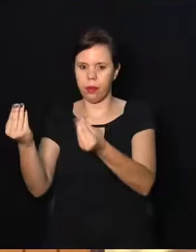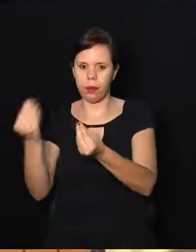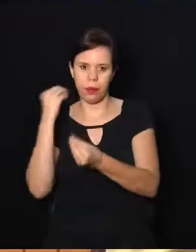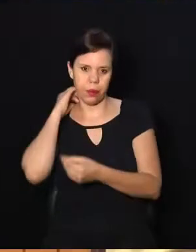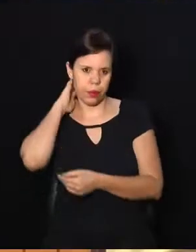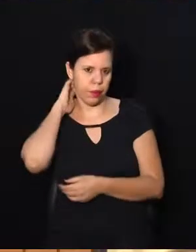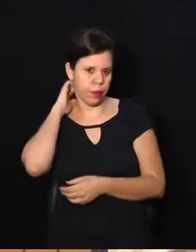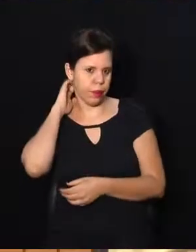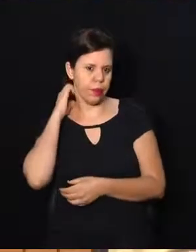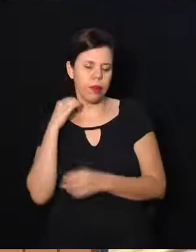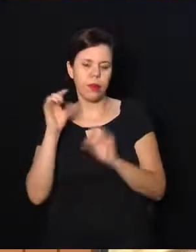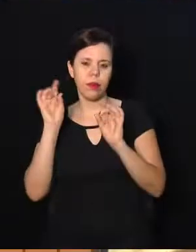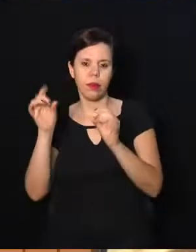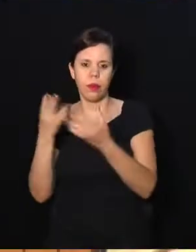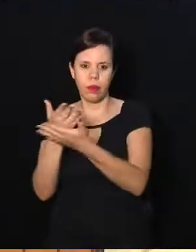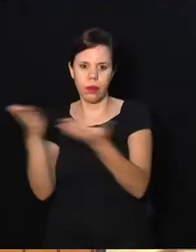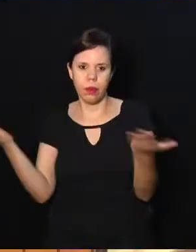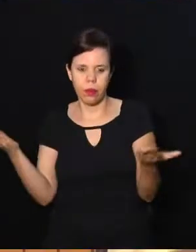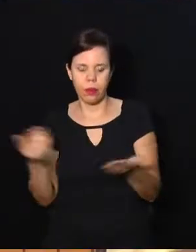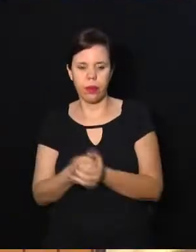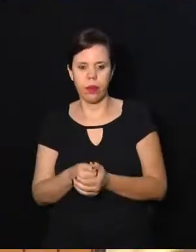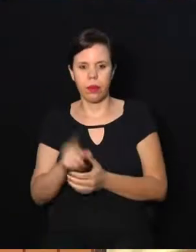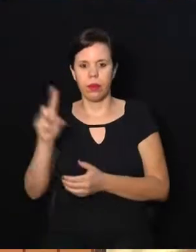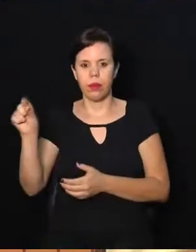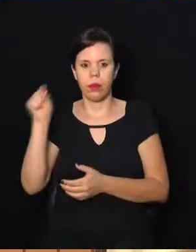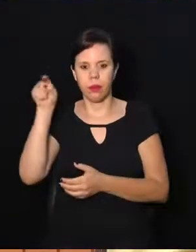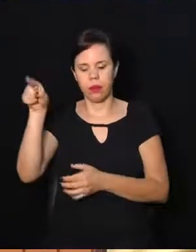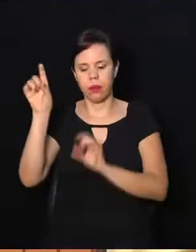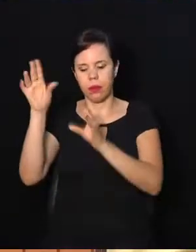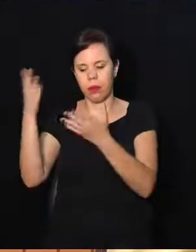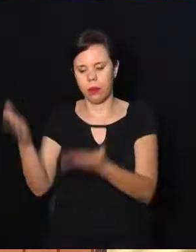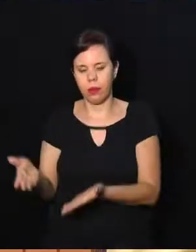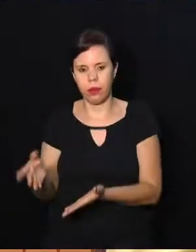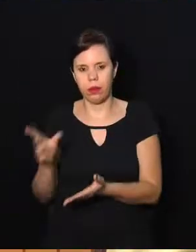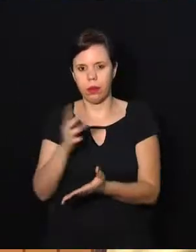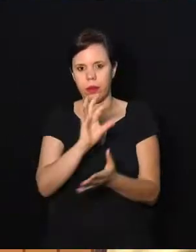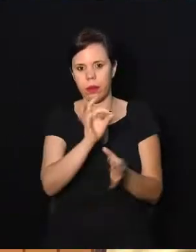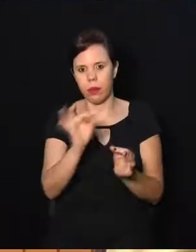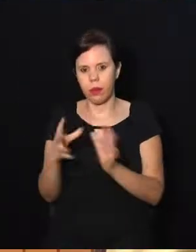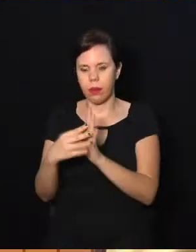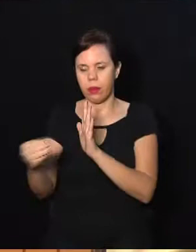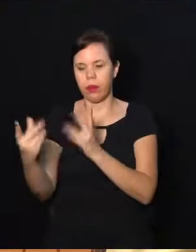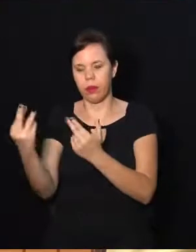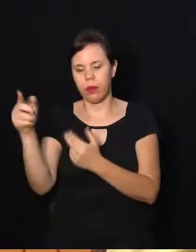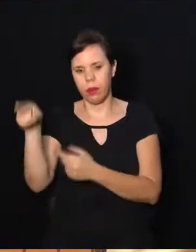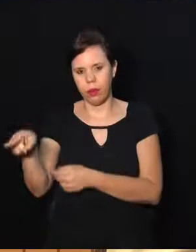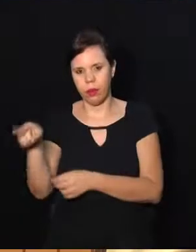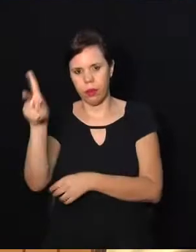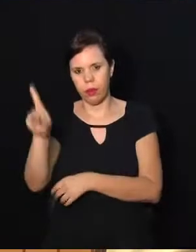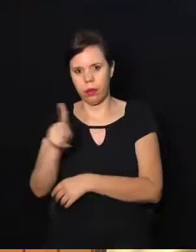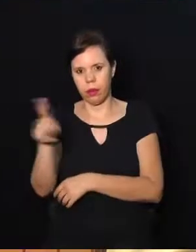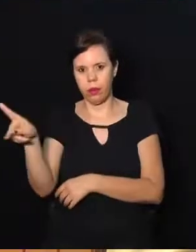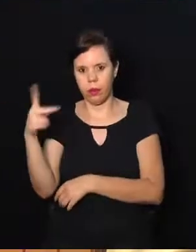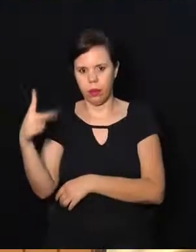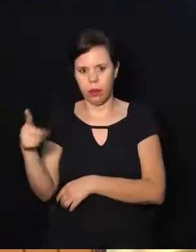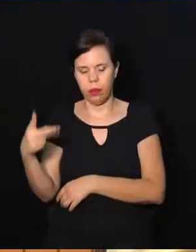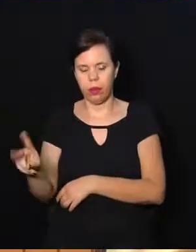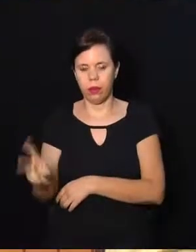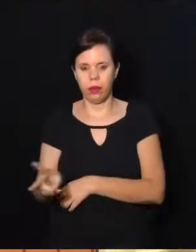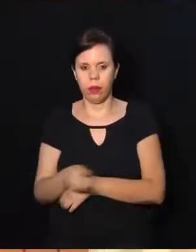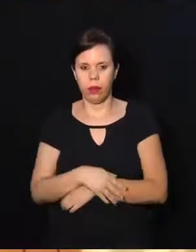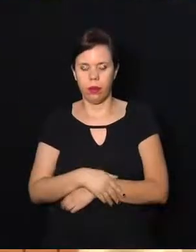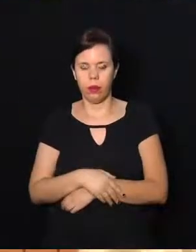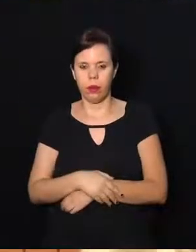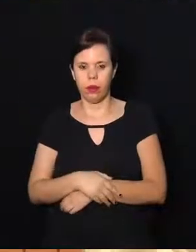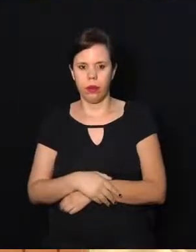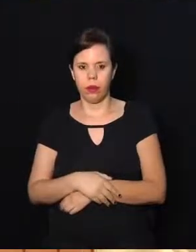Deus muito especial e muito escolhido, que tenho certeza que muitos padres se espelham e espelharão sempre